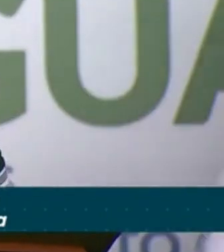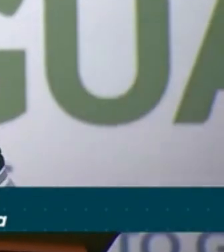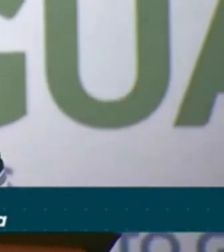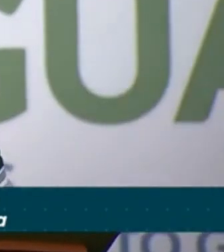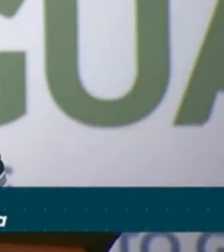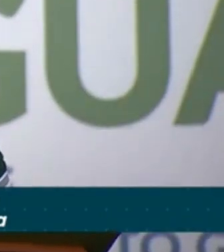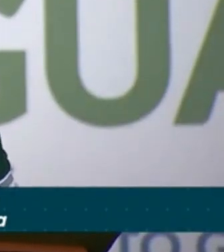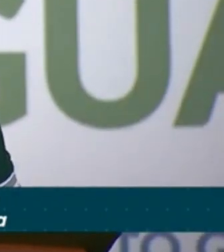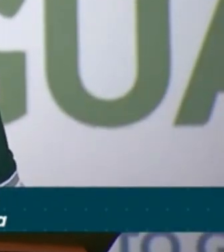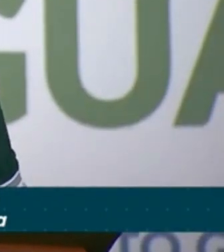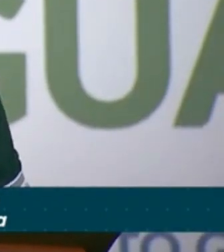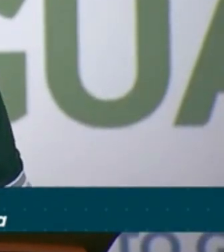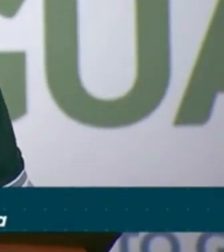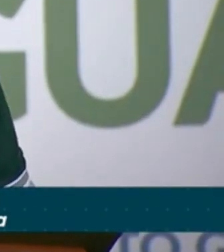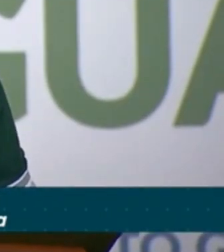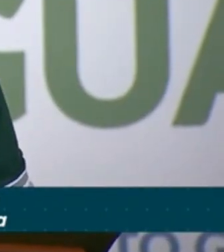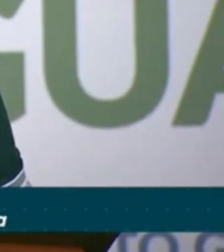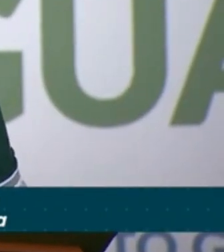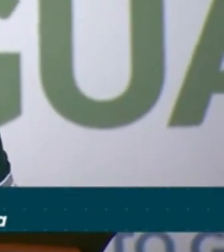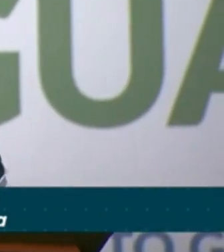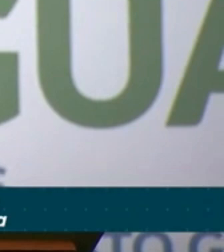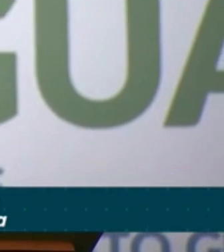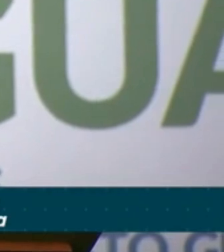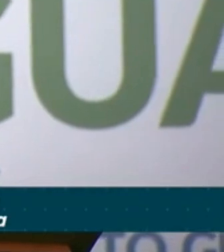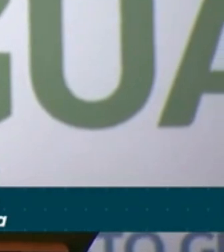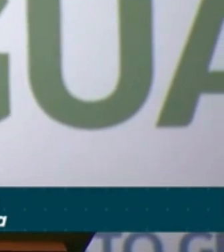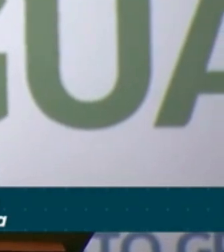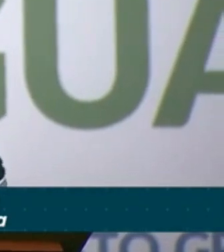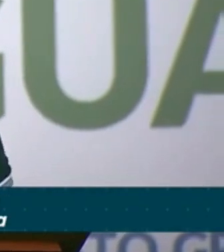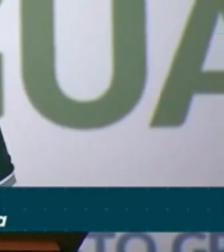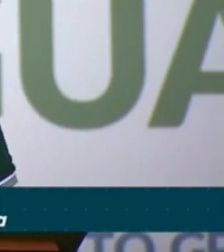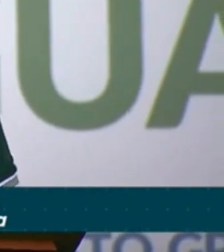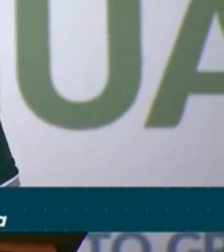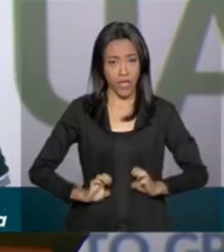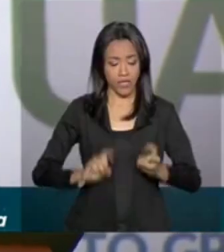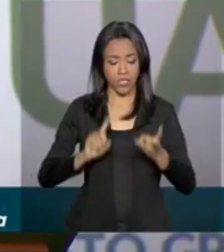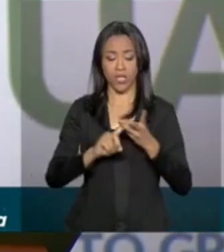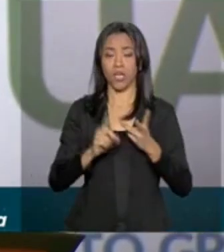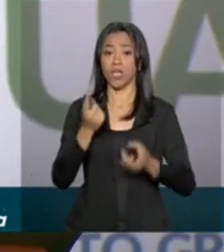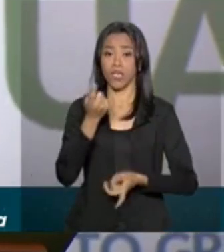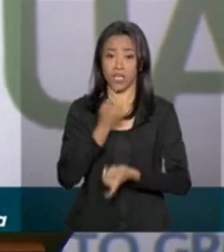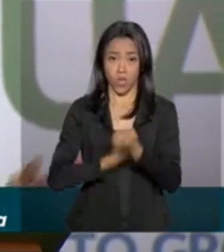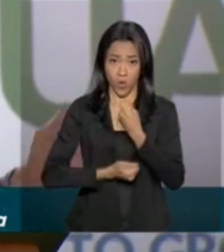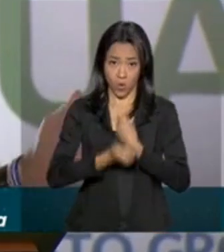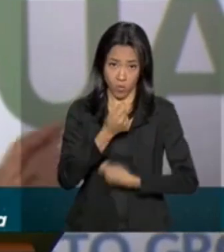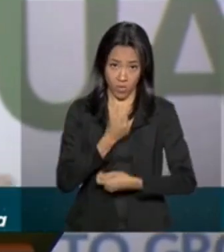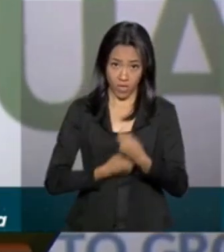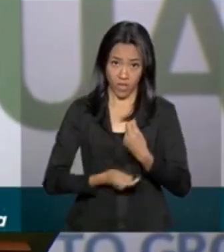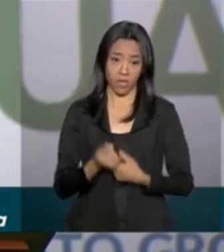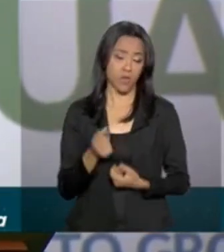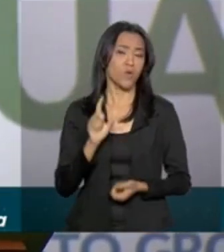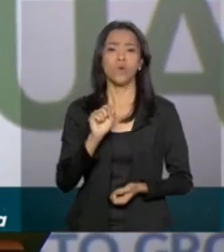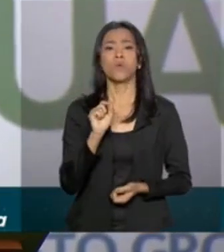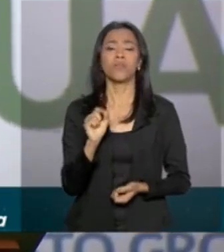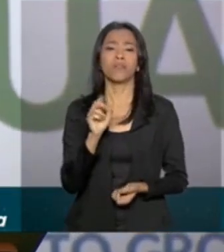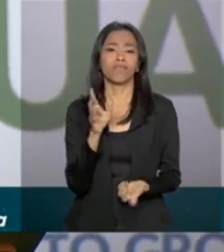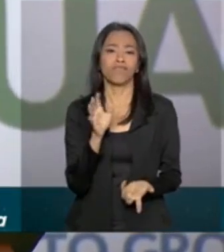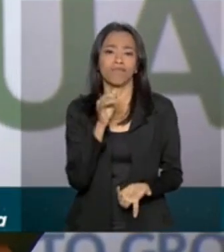destruído, moral, ética e economicamente. O que seria, por exemplo, da